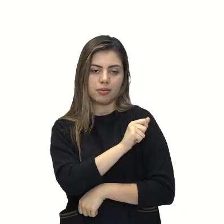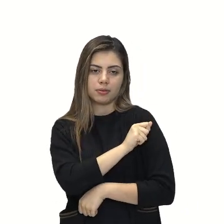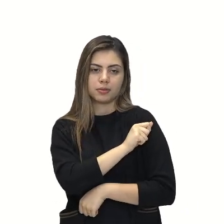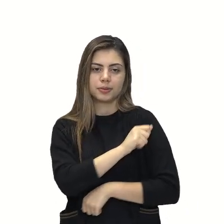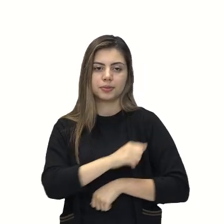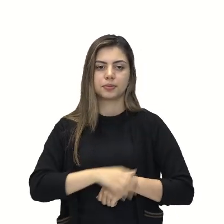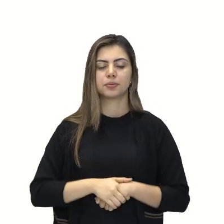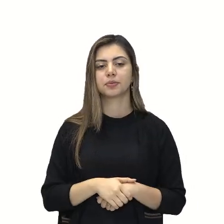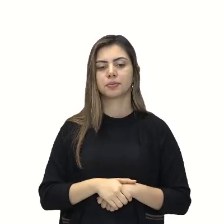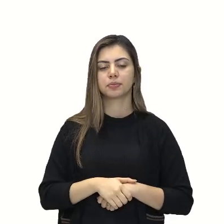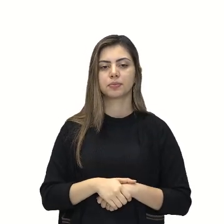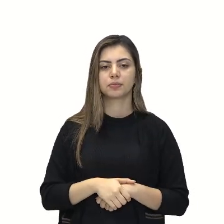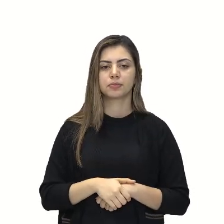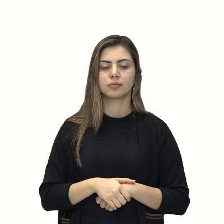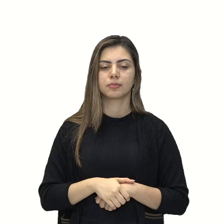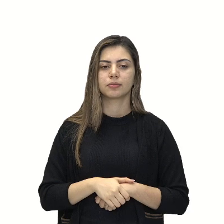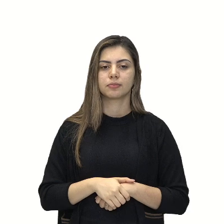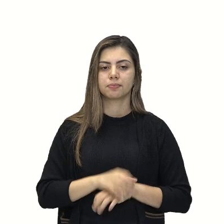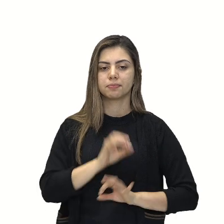alunos